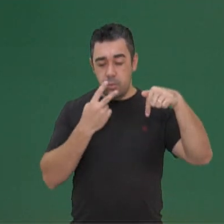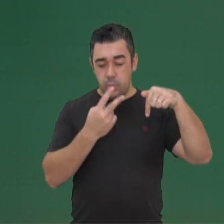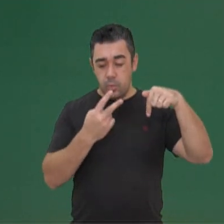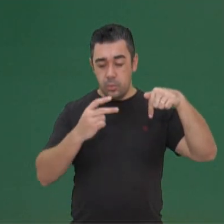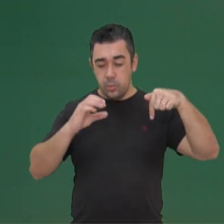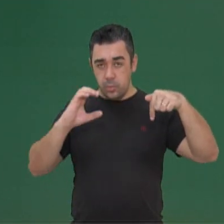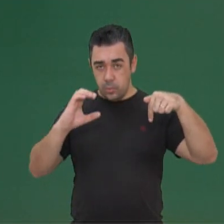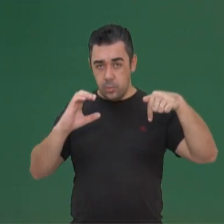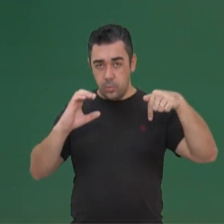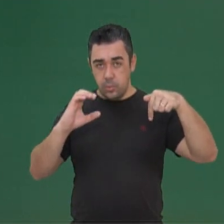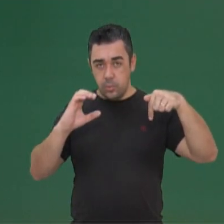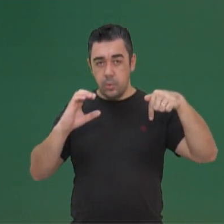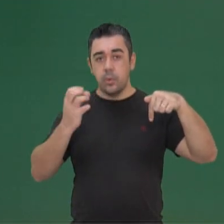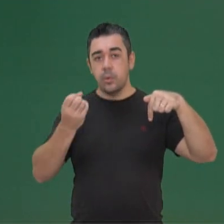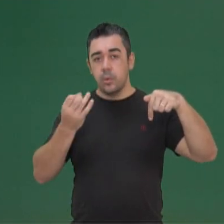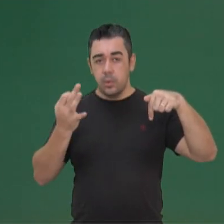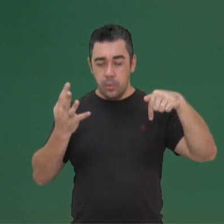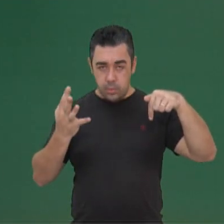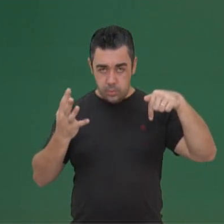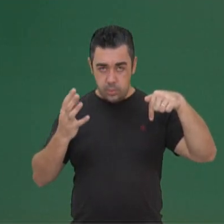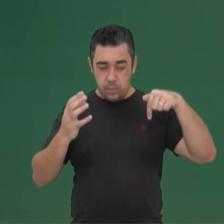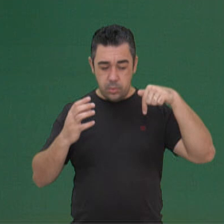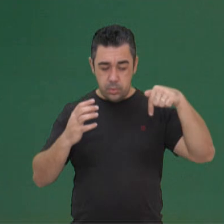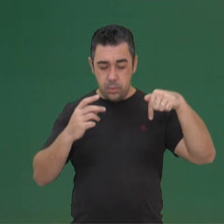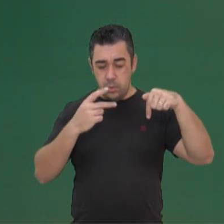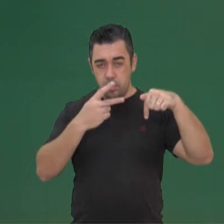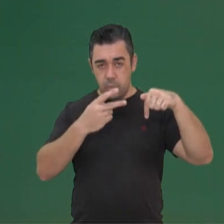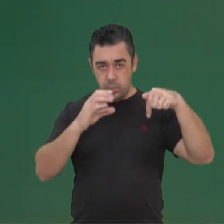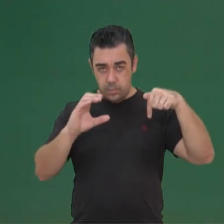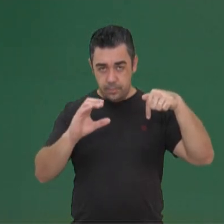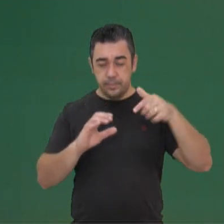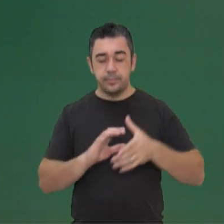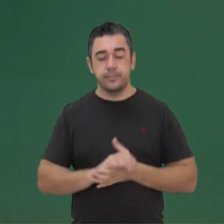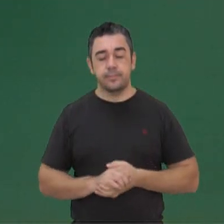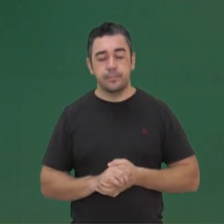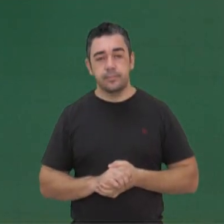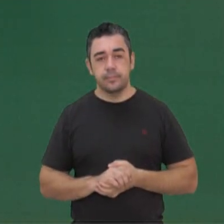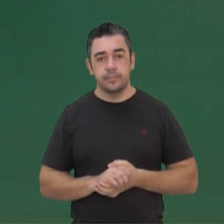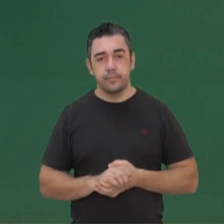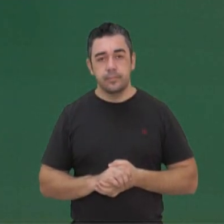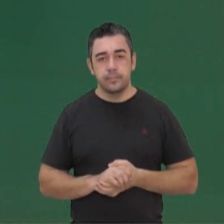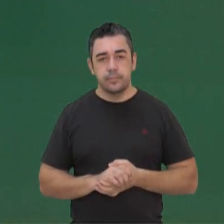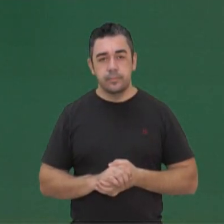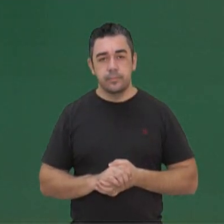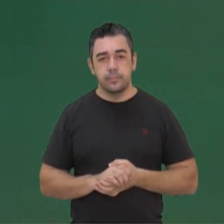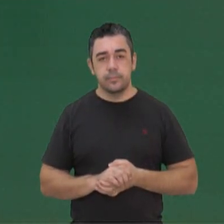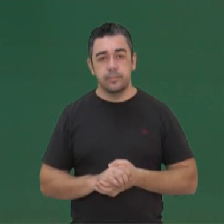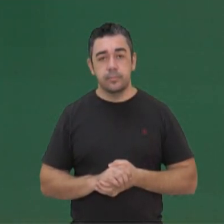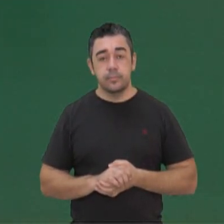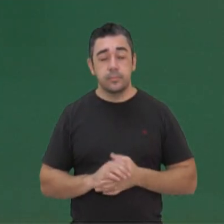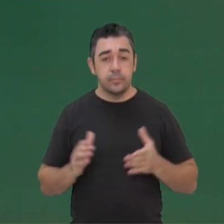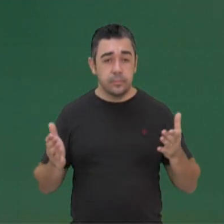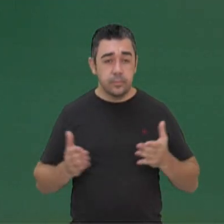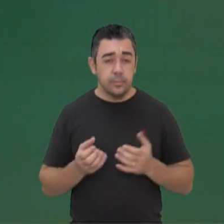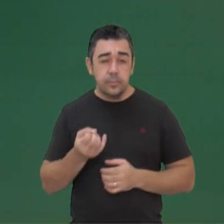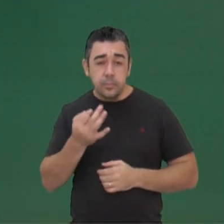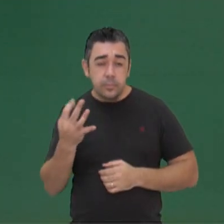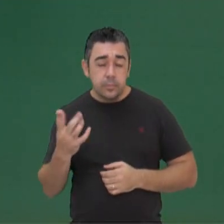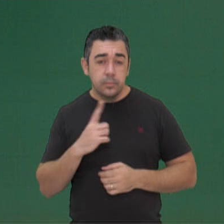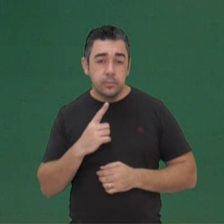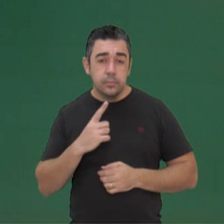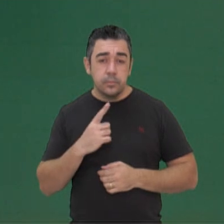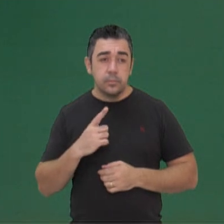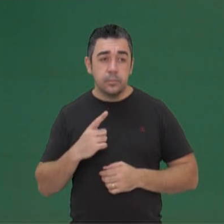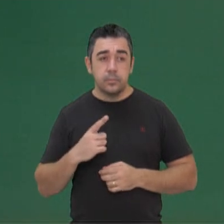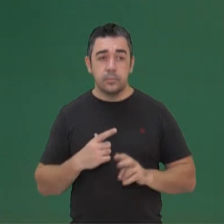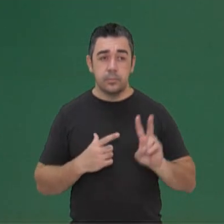2 coulombs, procura o símbolo que é carga. E coloca esse símbolo da carga igual 2C. Acumularia um ponto do